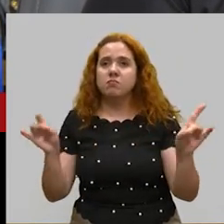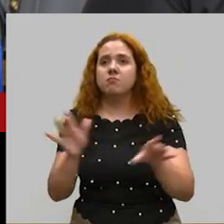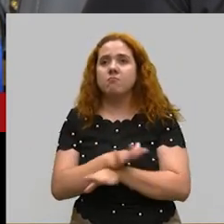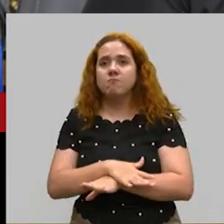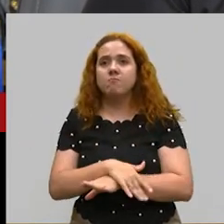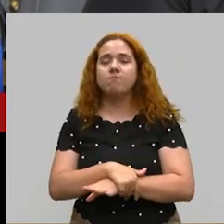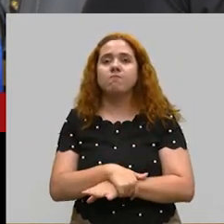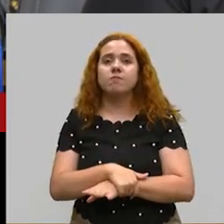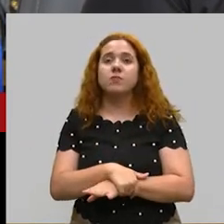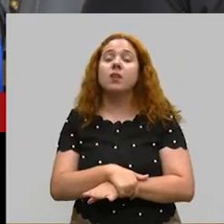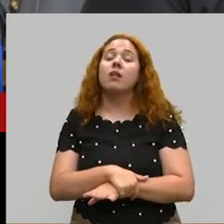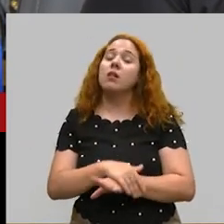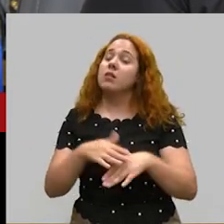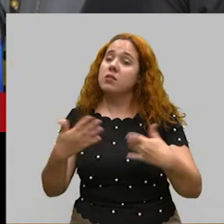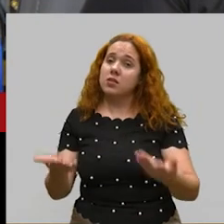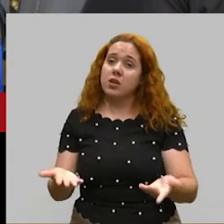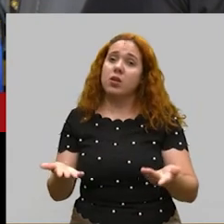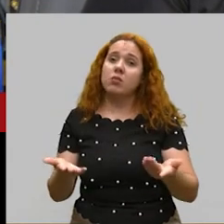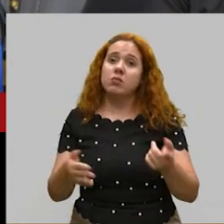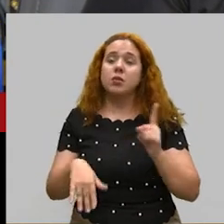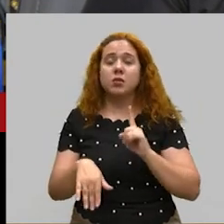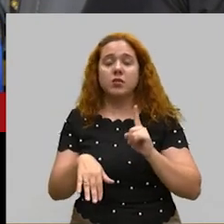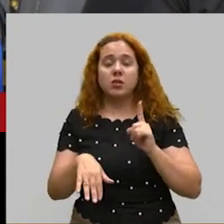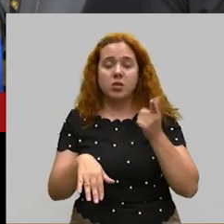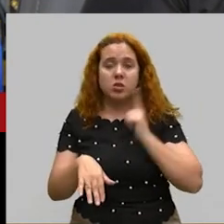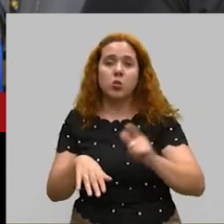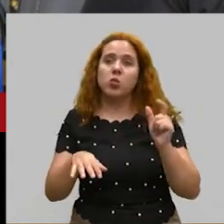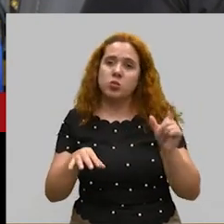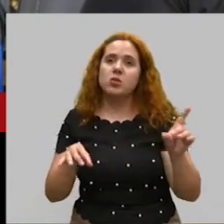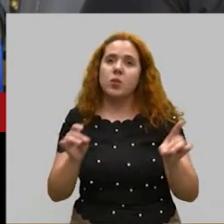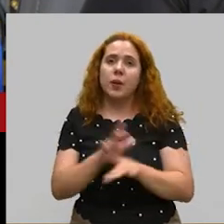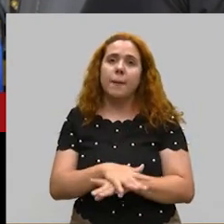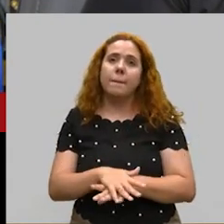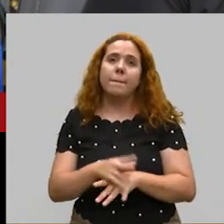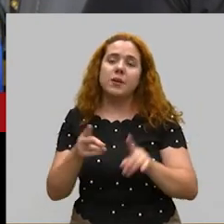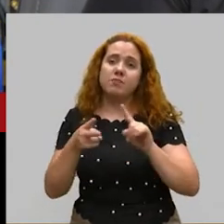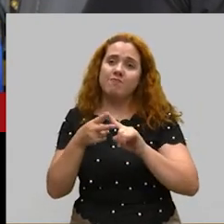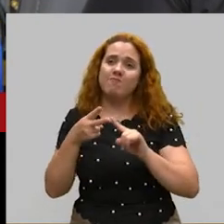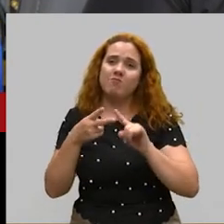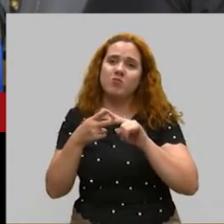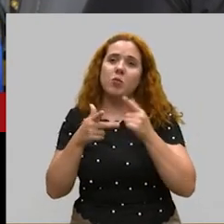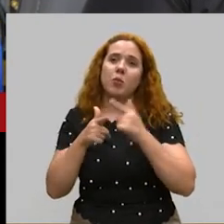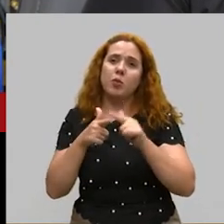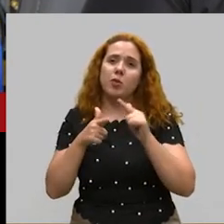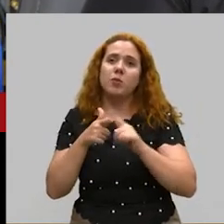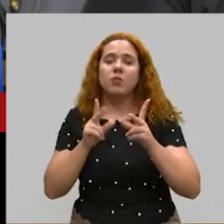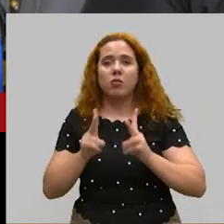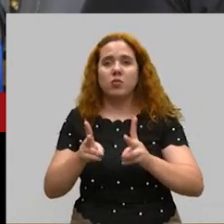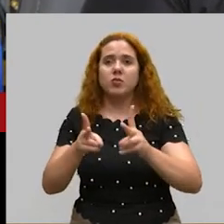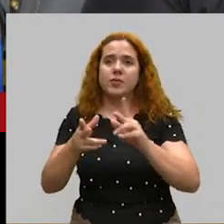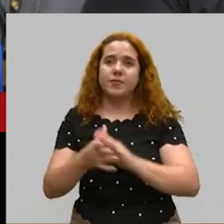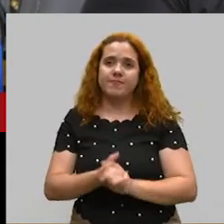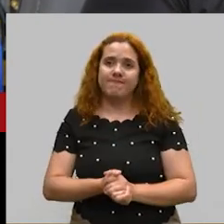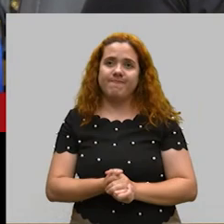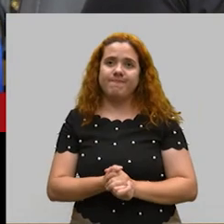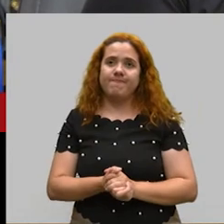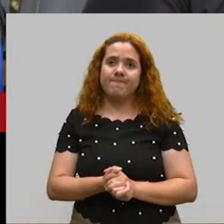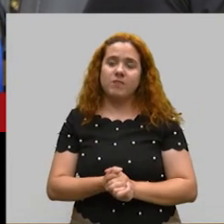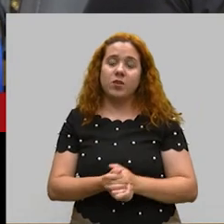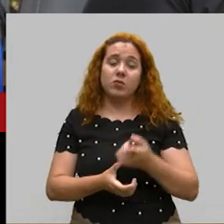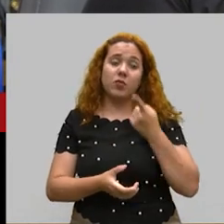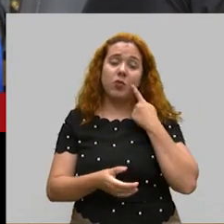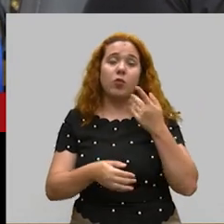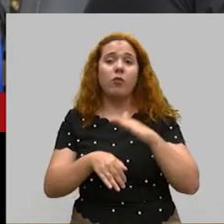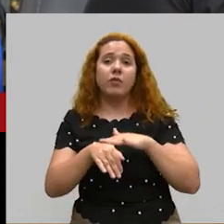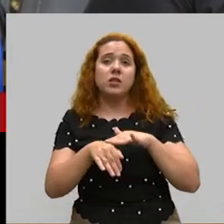que foram resolvidos à época e dois outros impasses ainda ficaram E aí eu comentando